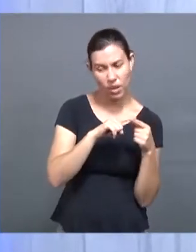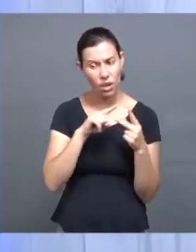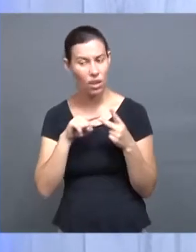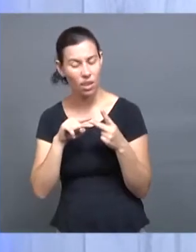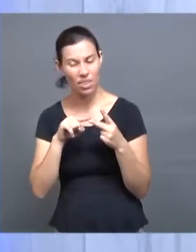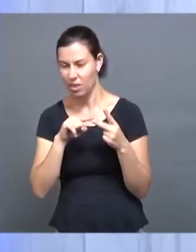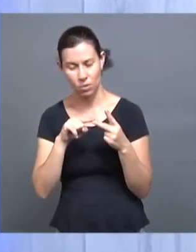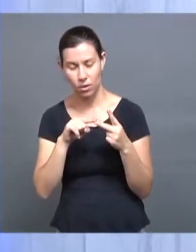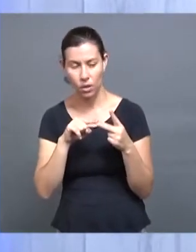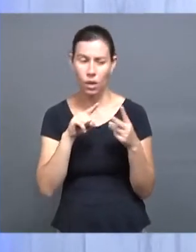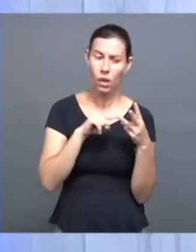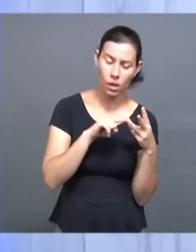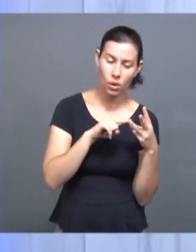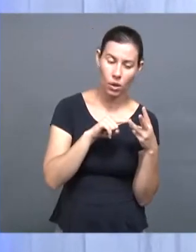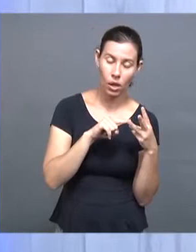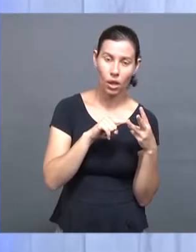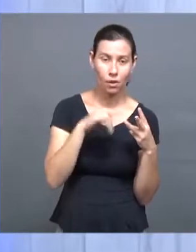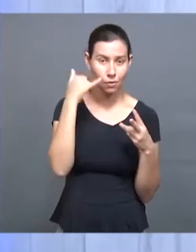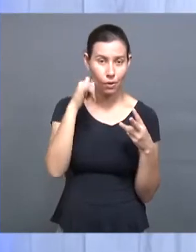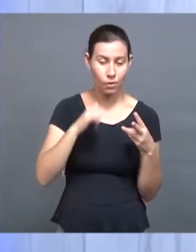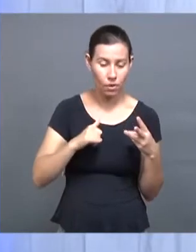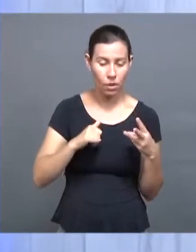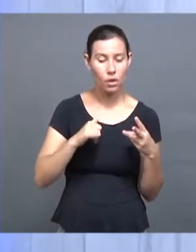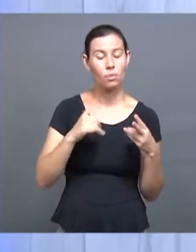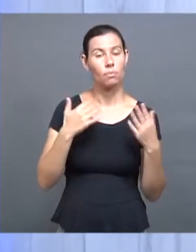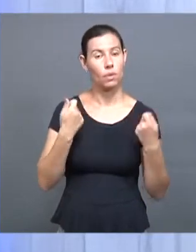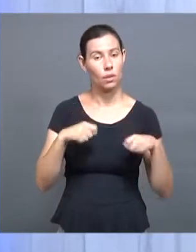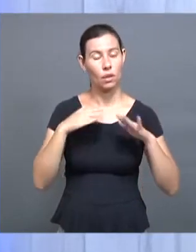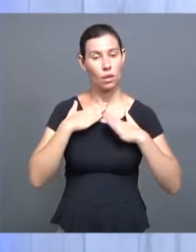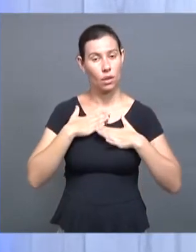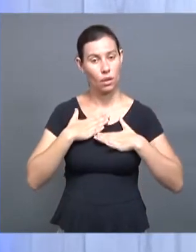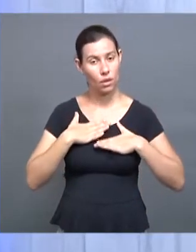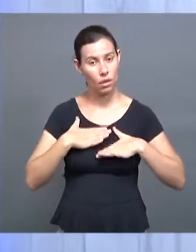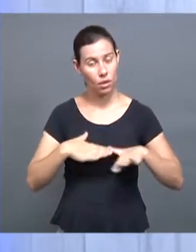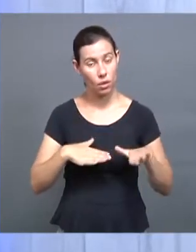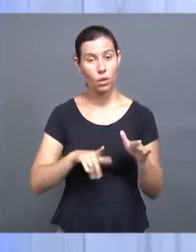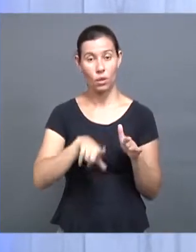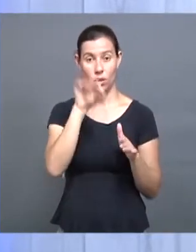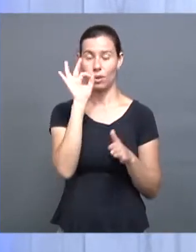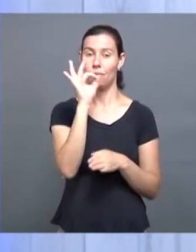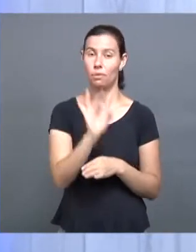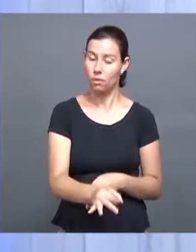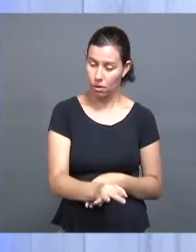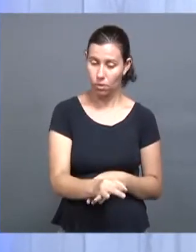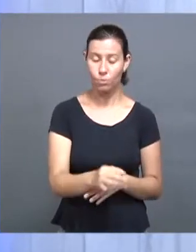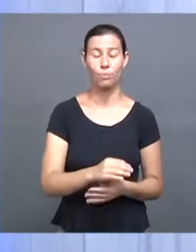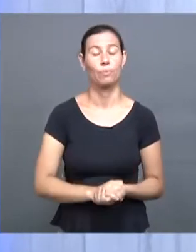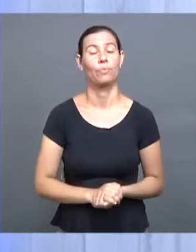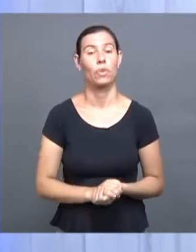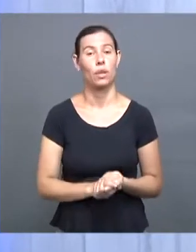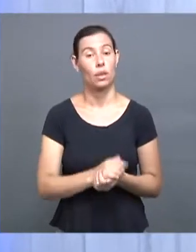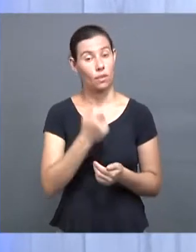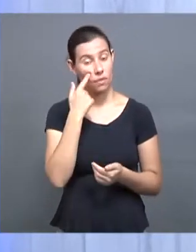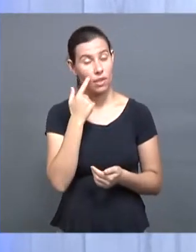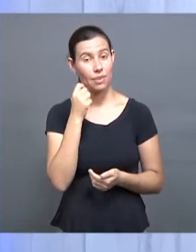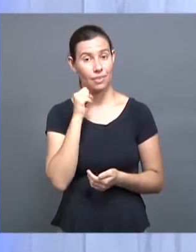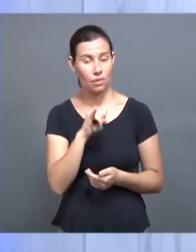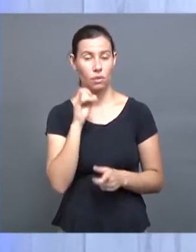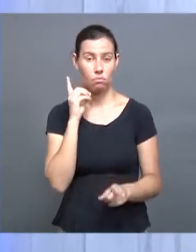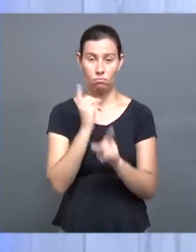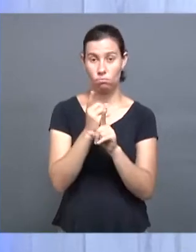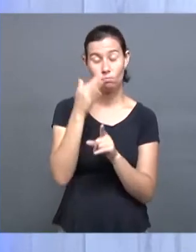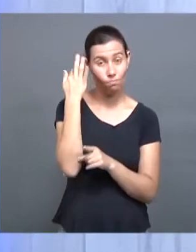tira outro. E a gente tem que ter calma nessa hora, tentar realmente definir se aquilo está causando a